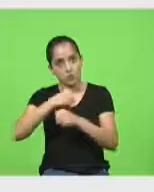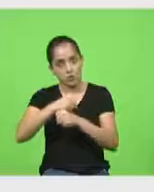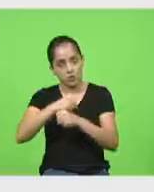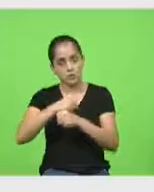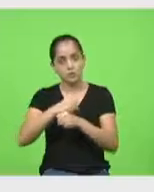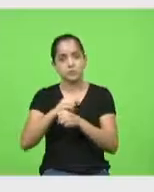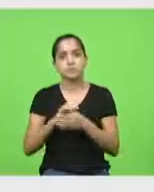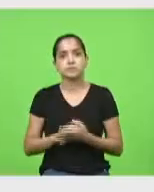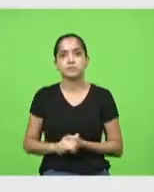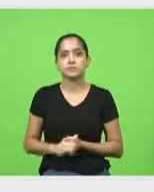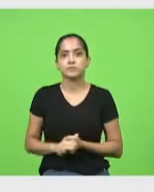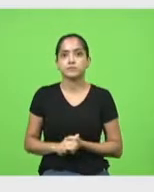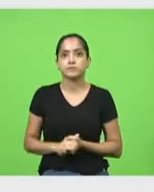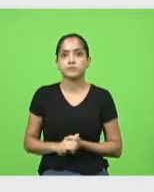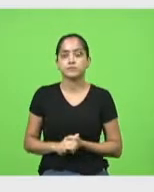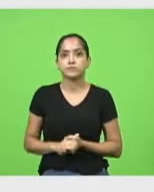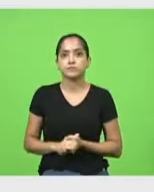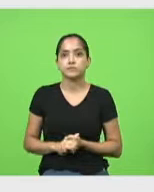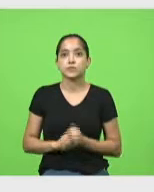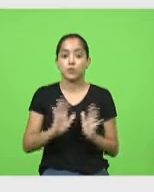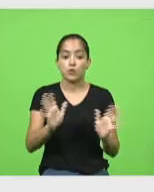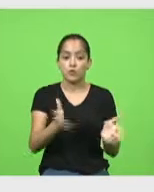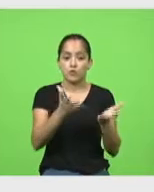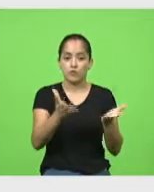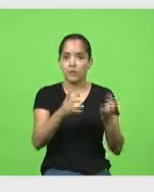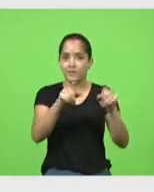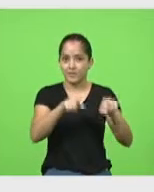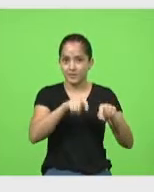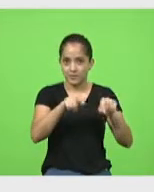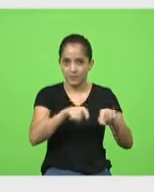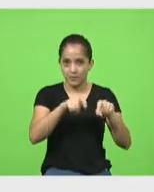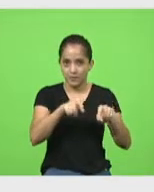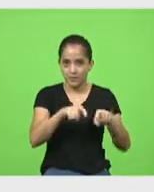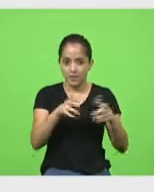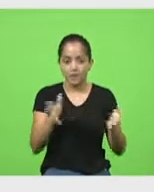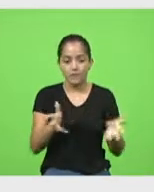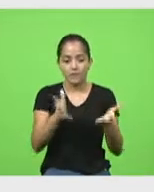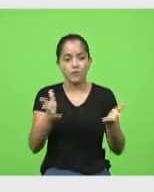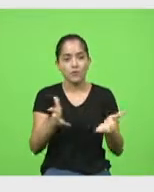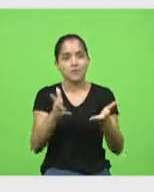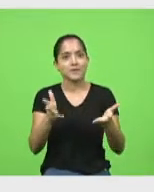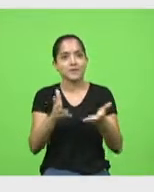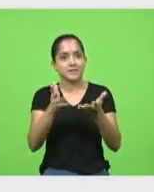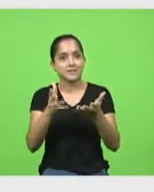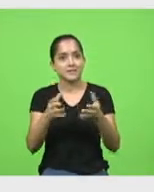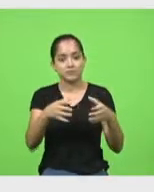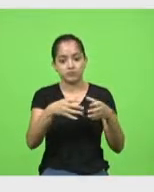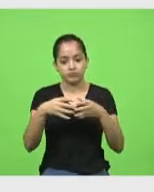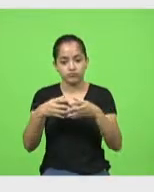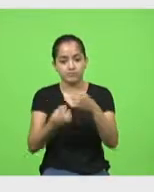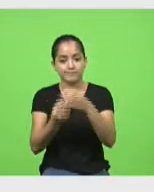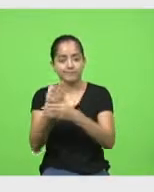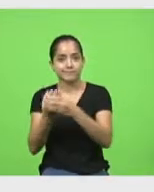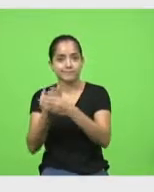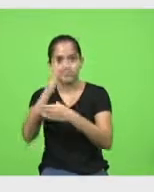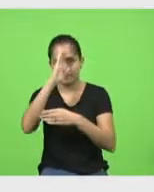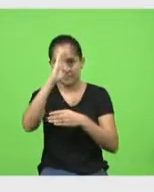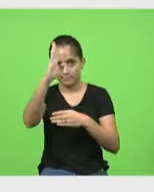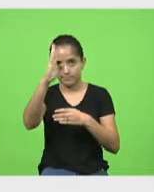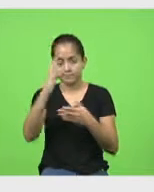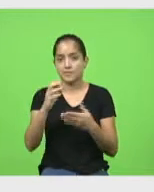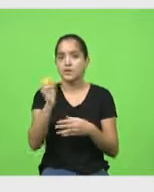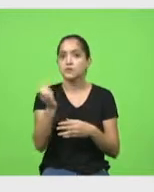próximo. O Fomenta o Agro, que é a fomentação das cadeias produtivas, principalmente as